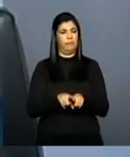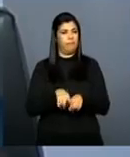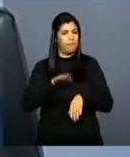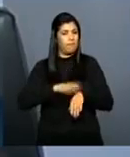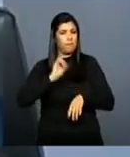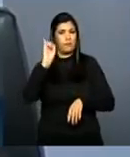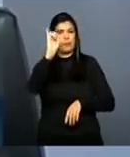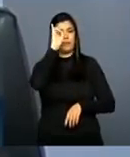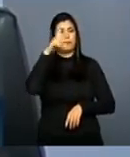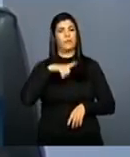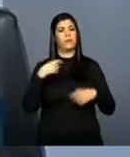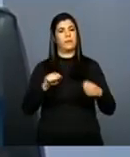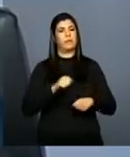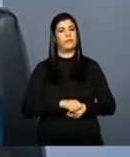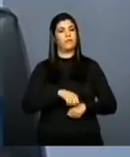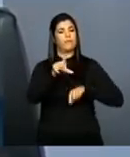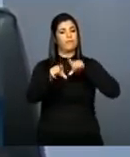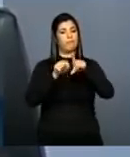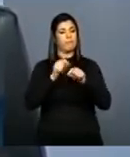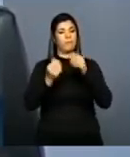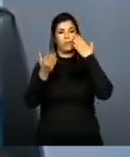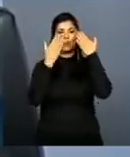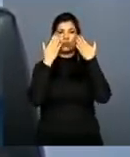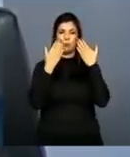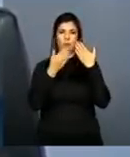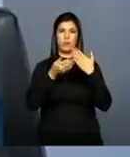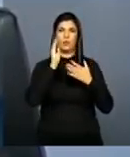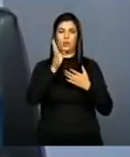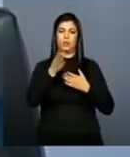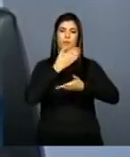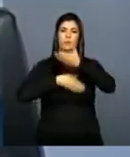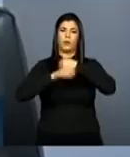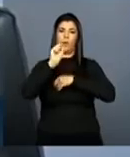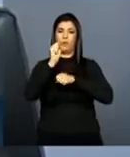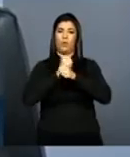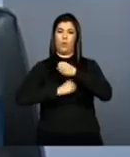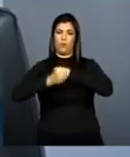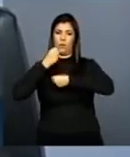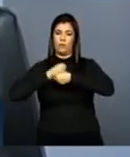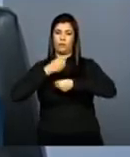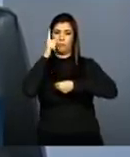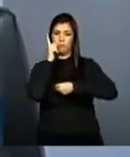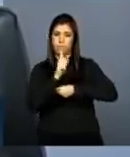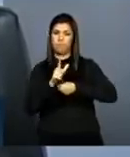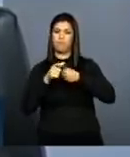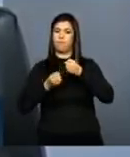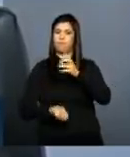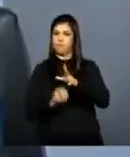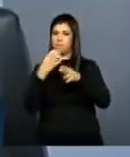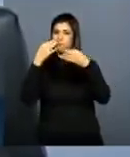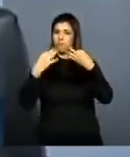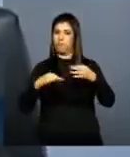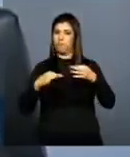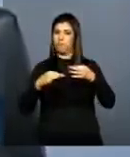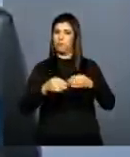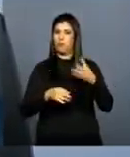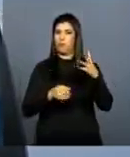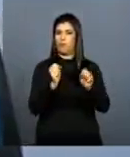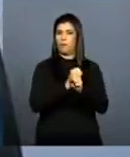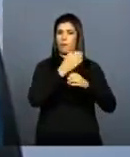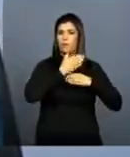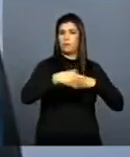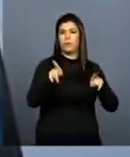elemento que a gente tem que tirar desses 4 anos. Eu olhei e falei, a gente tinha feito tanto em 8 anos, conseguimos fazer muito mais em 4, exatamente